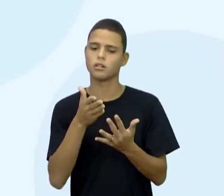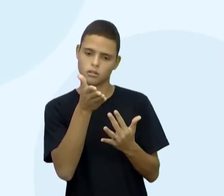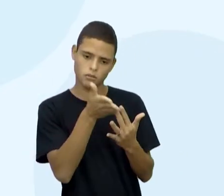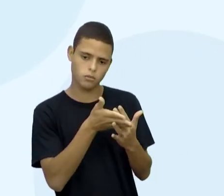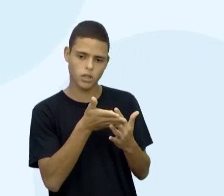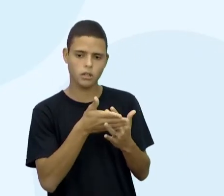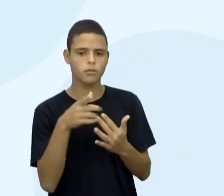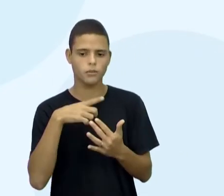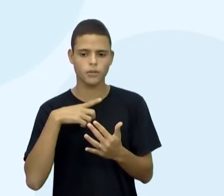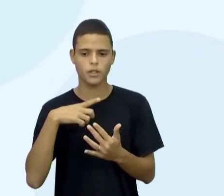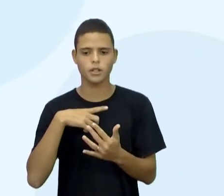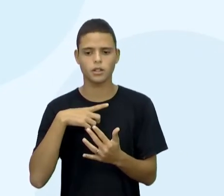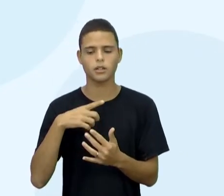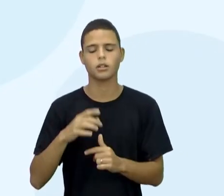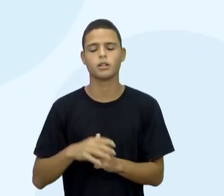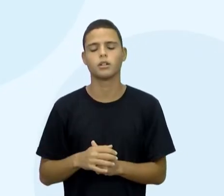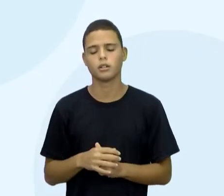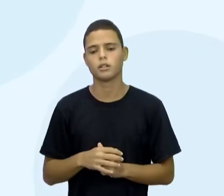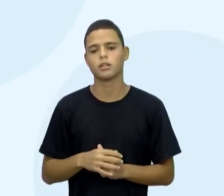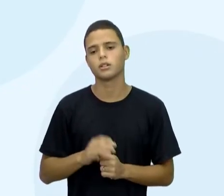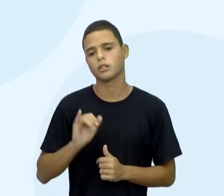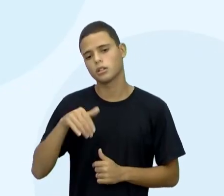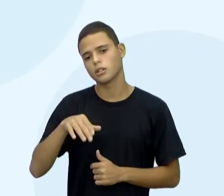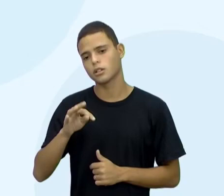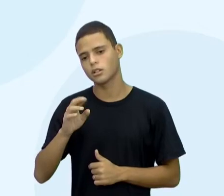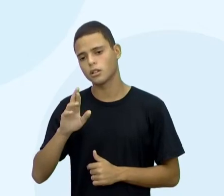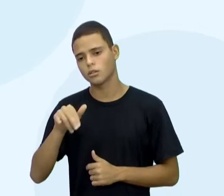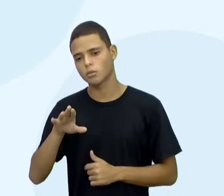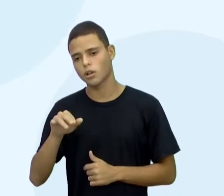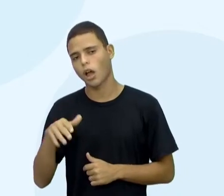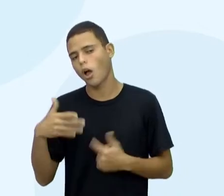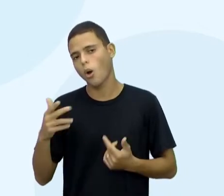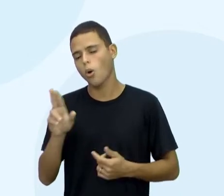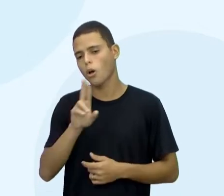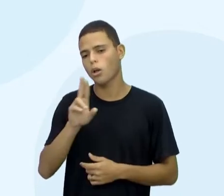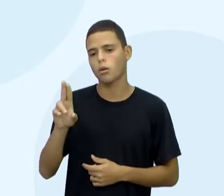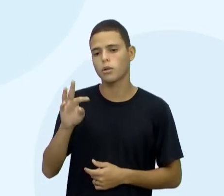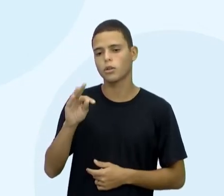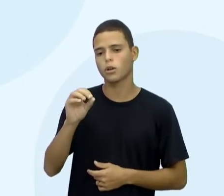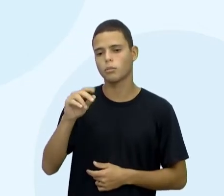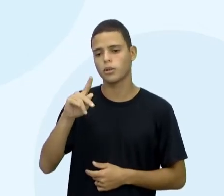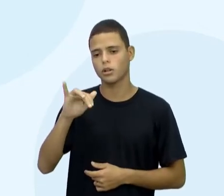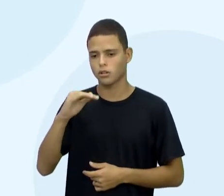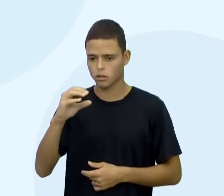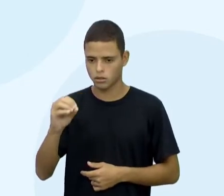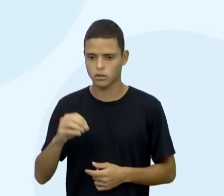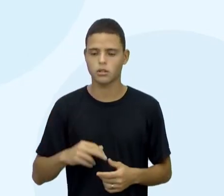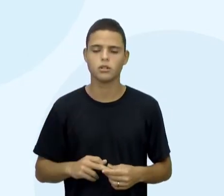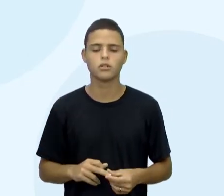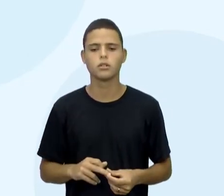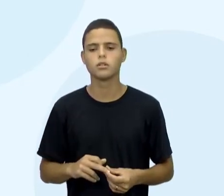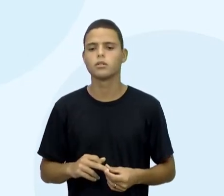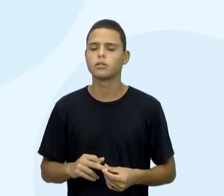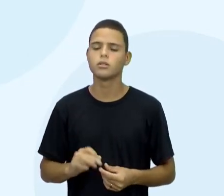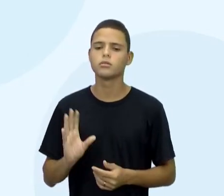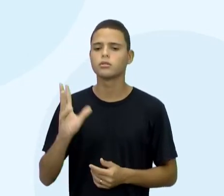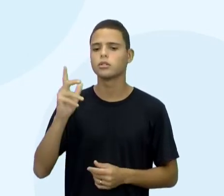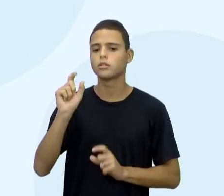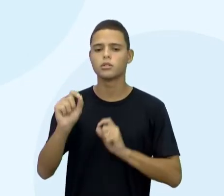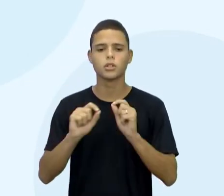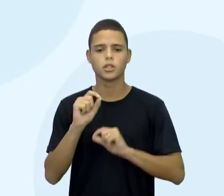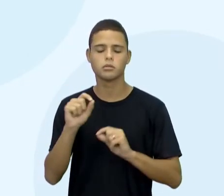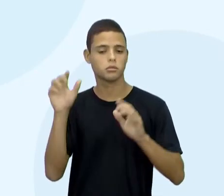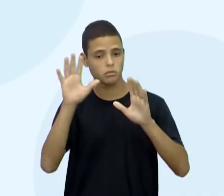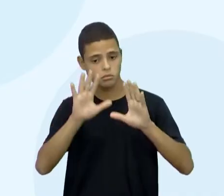e as zonas intertropicais, né, ou também chamadas de zonas tórridas. O efeito dessas zonas climáticas são os